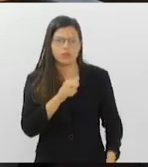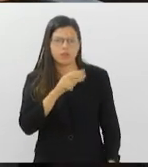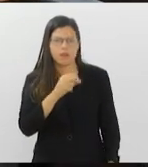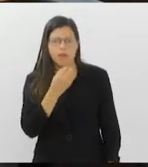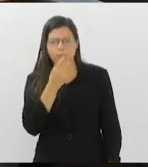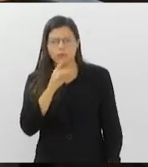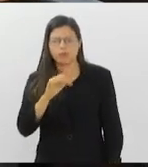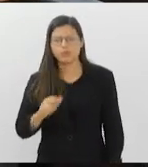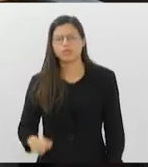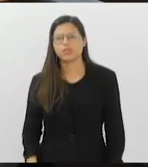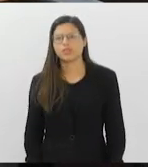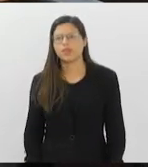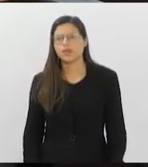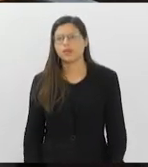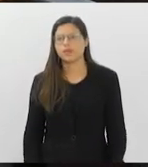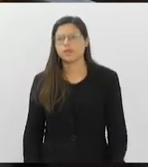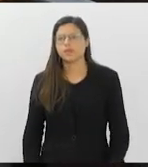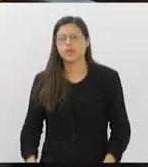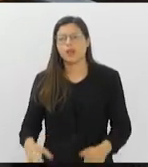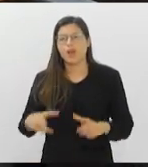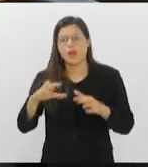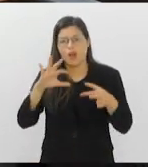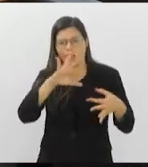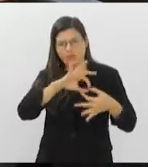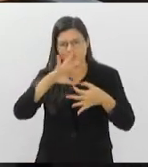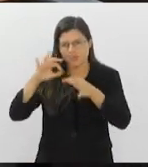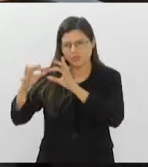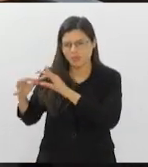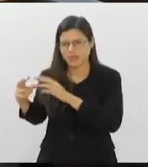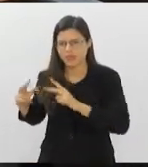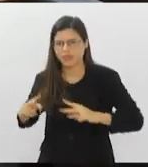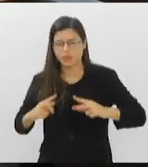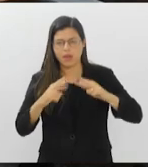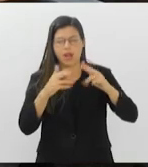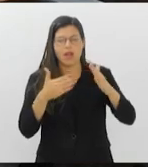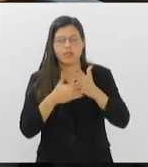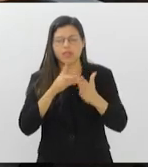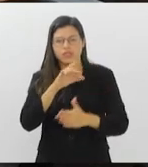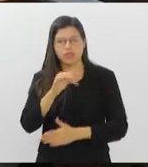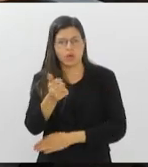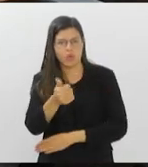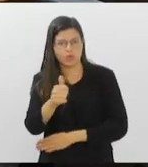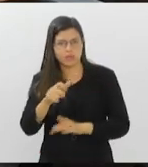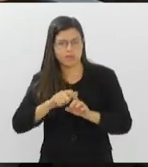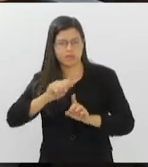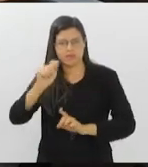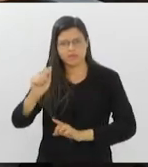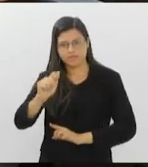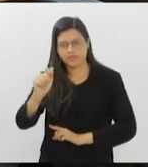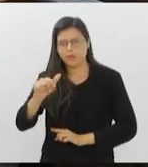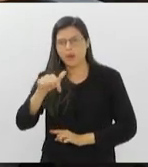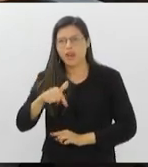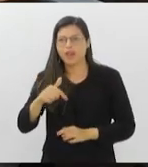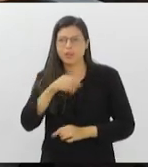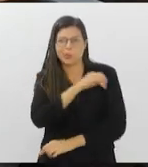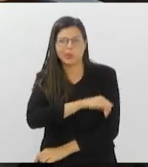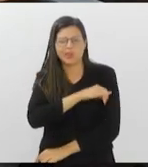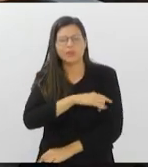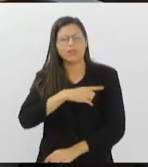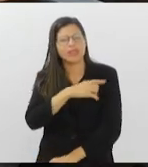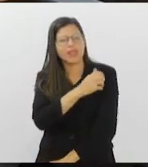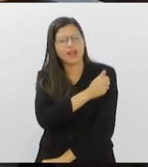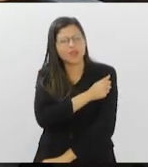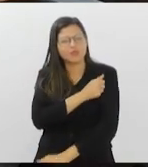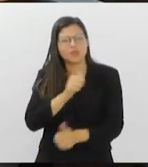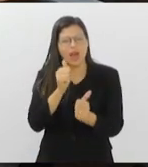você. As Olimpíadas de Paris vão até o dia 11 de agosto, mas aqui pelo Rio já tem aluno atleta que participa